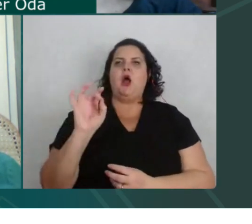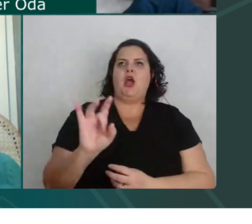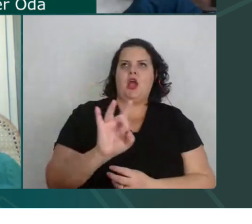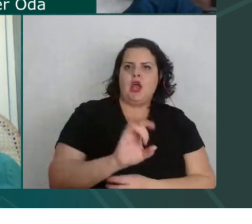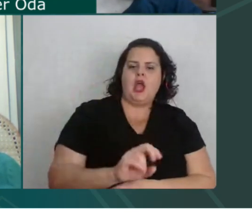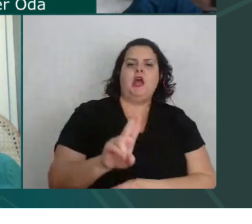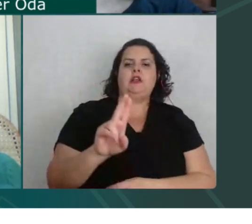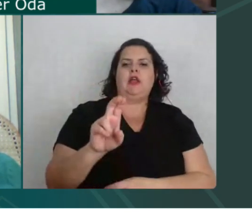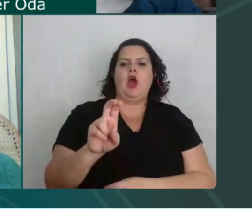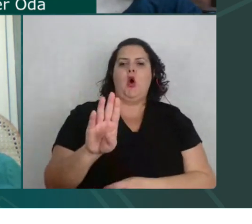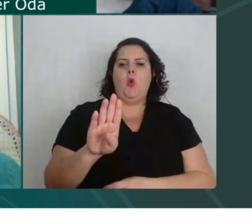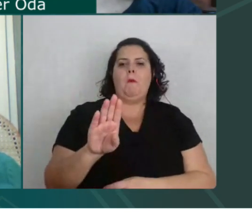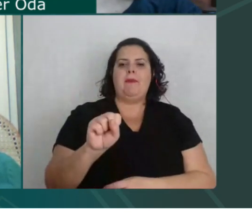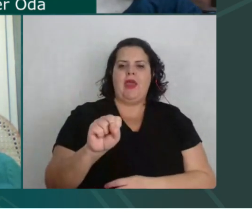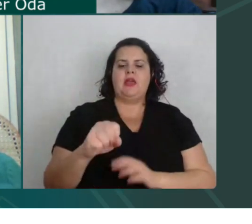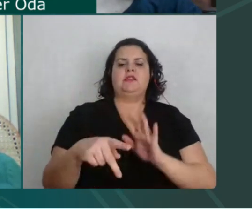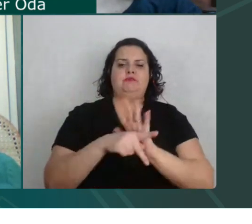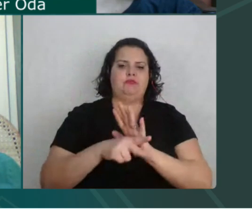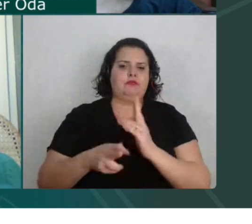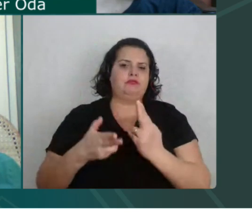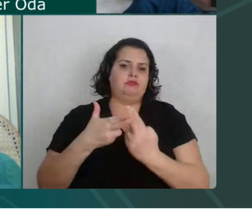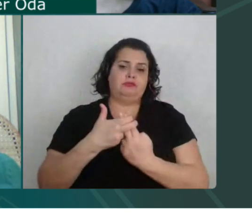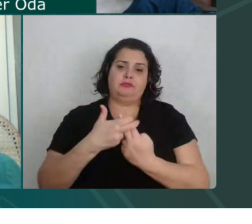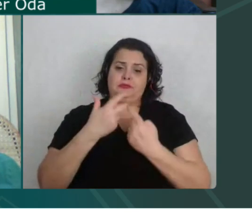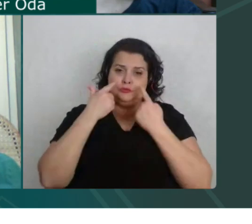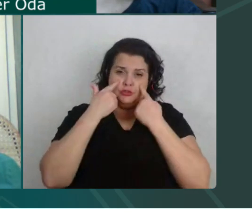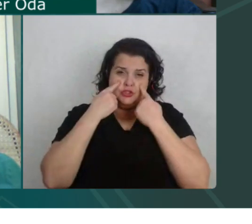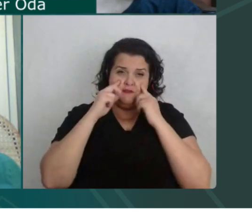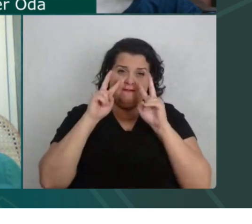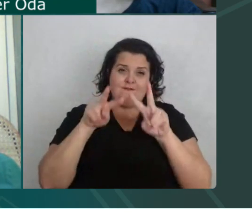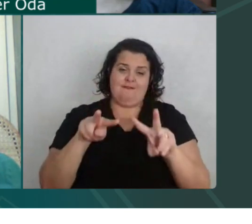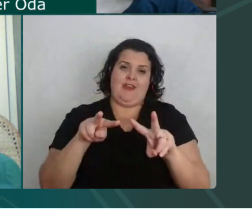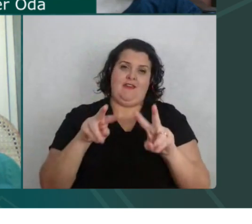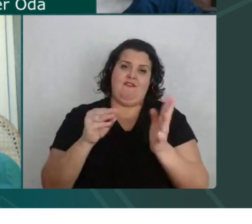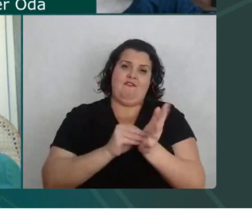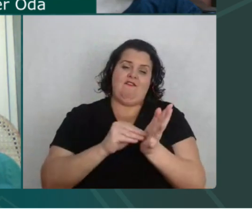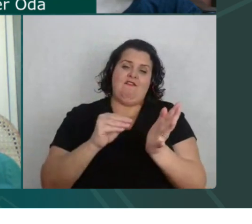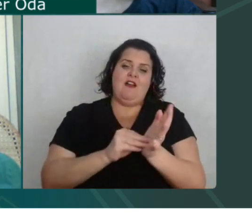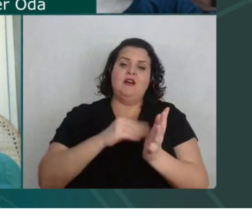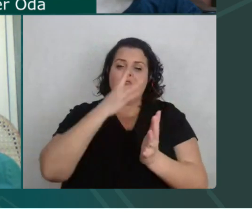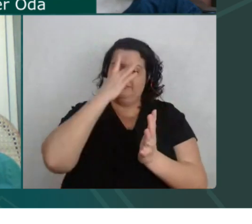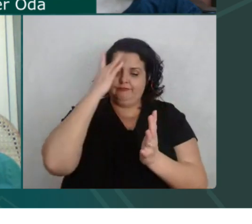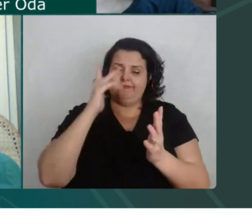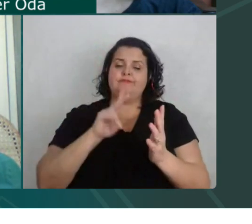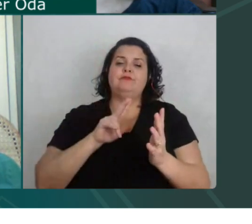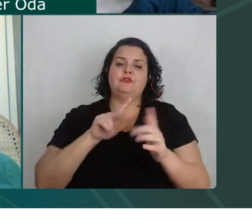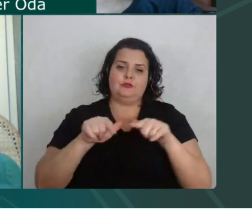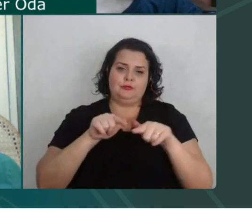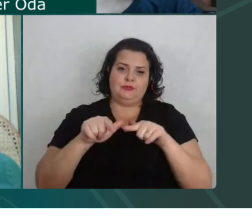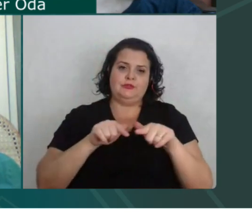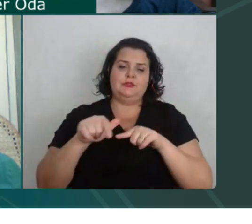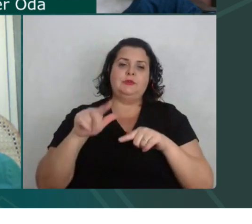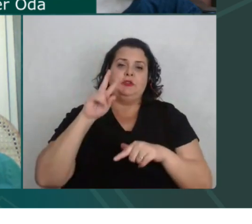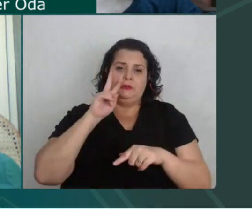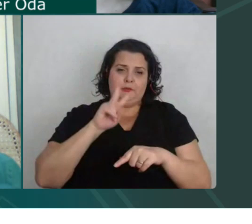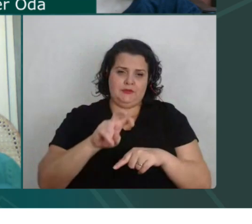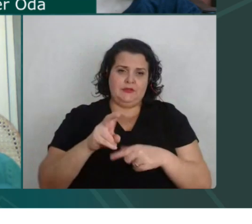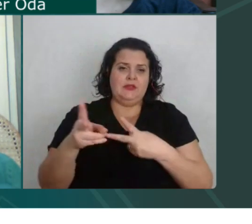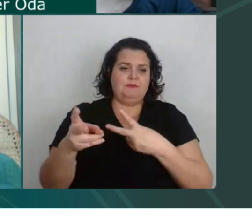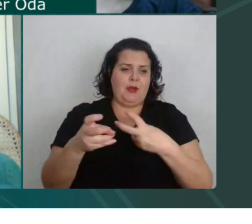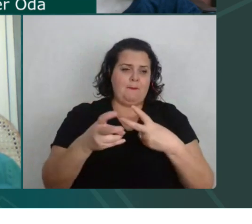sabemos disso muito bem, porque nós somos testemunhas desse déficit de pessoal e do esforço enorme que os trabalhadores do SUS fazem